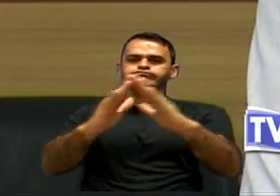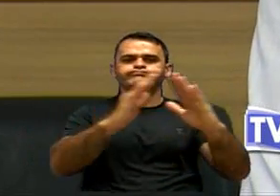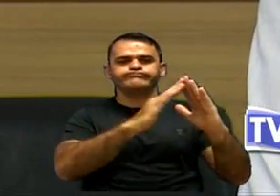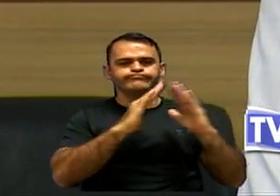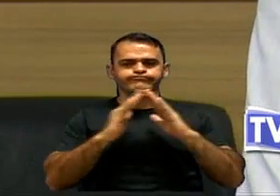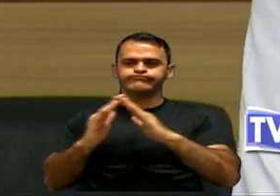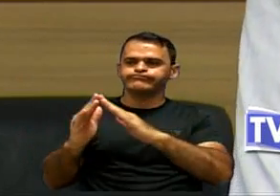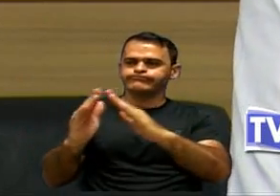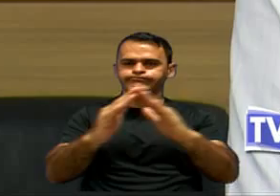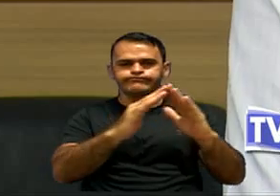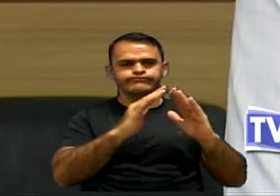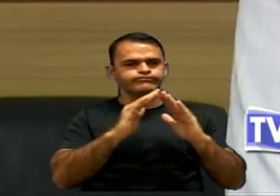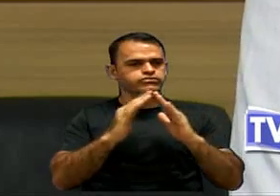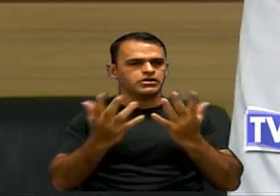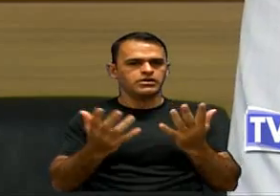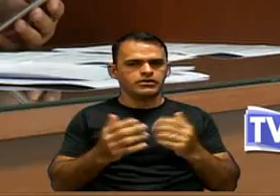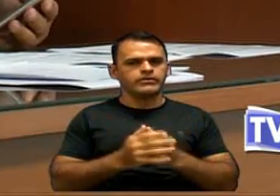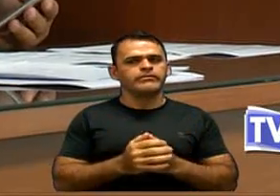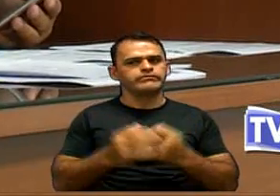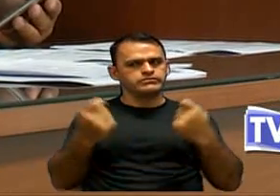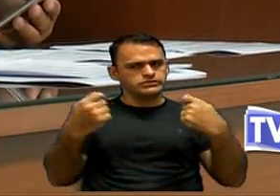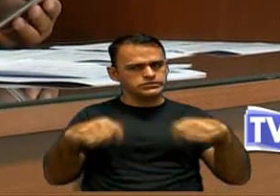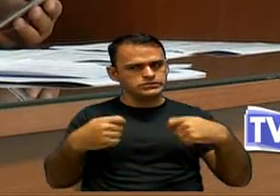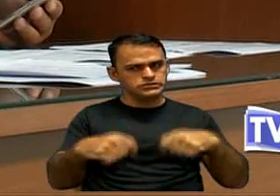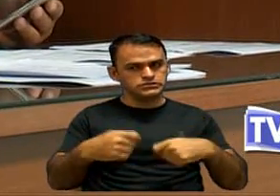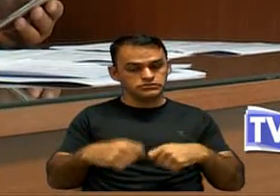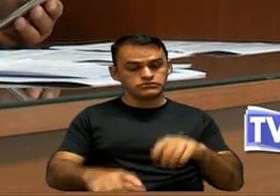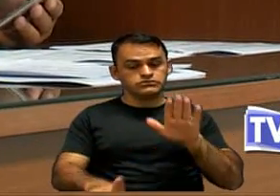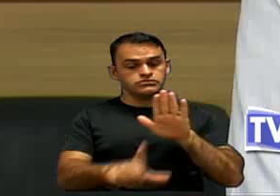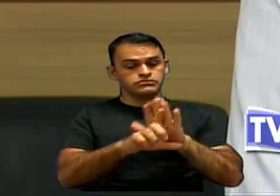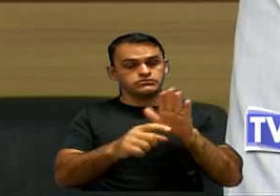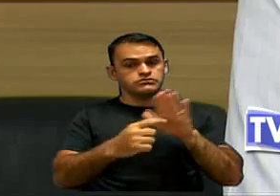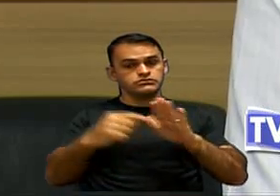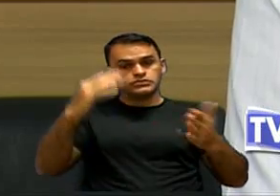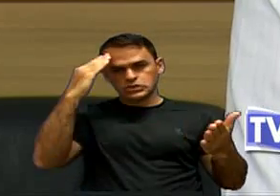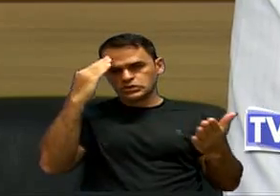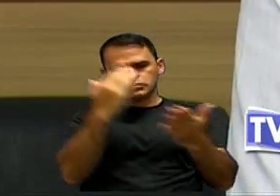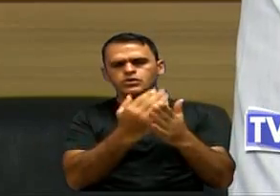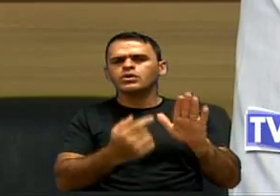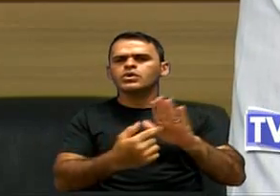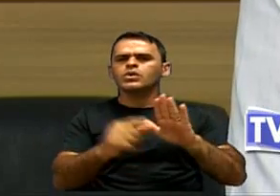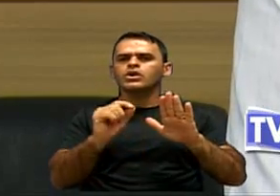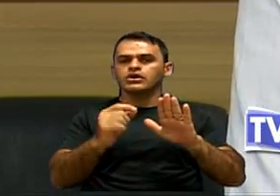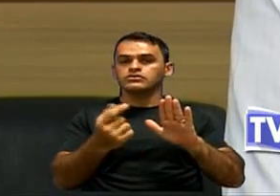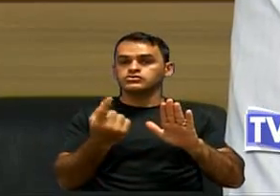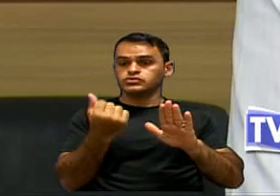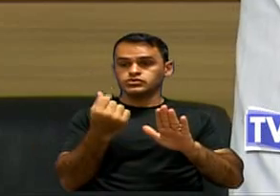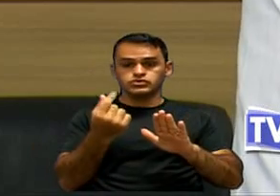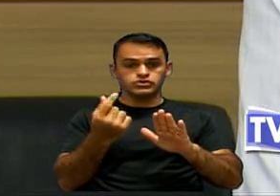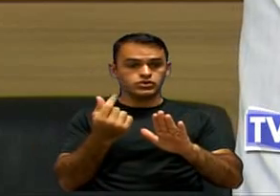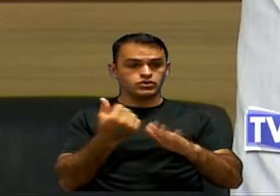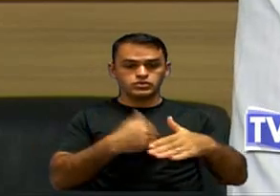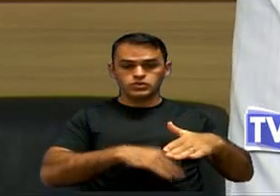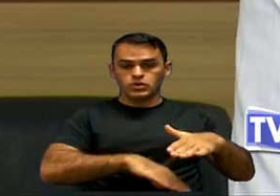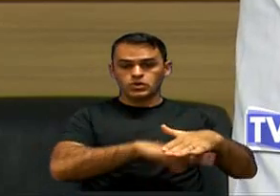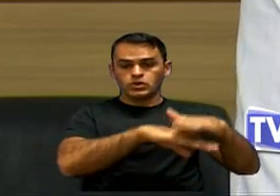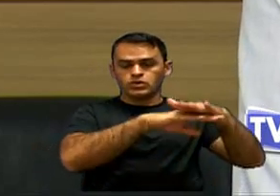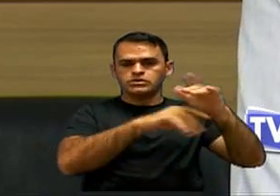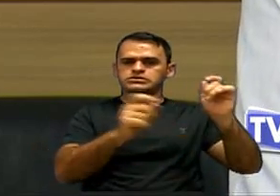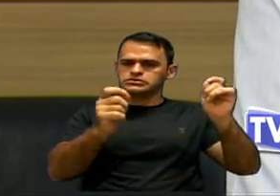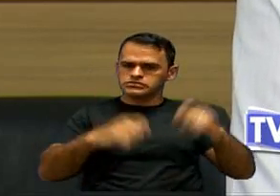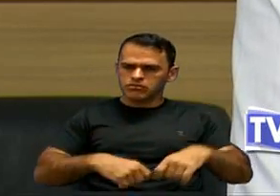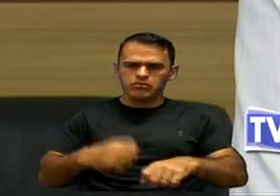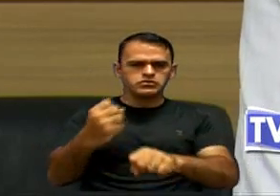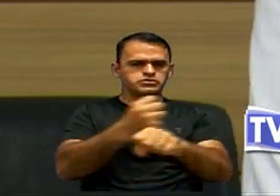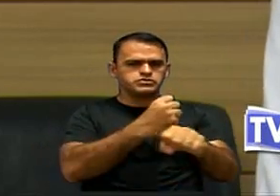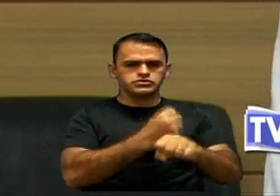for fazer o loteamento, que ele destine, segundo a lei, as áreas institucionais necessárias,